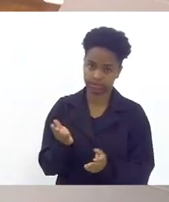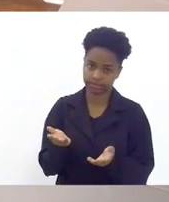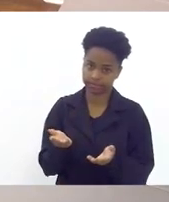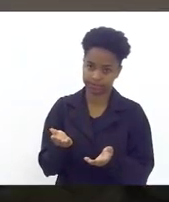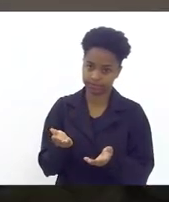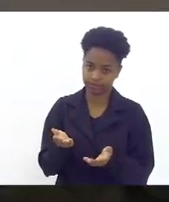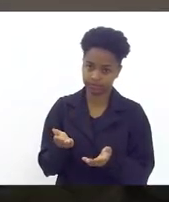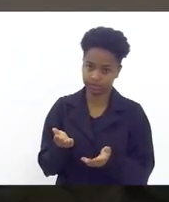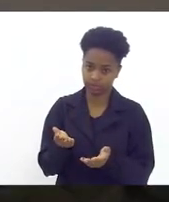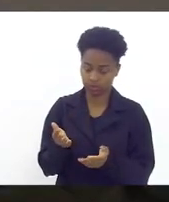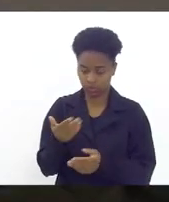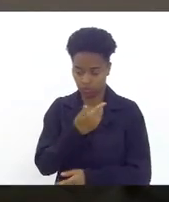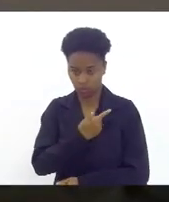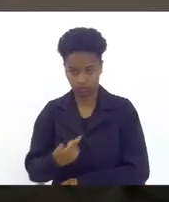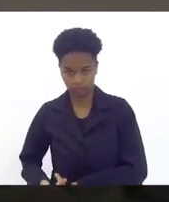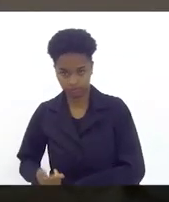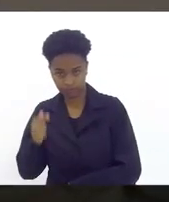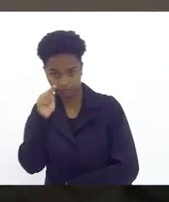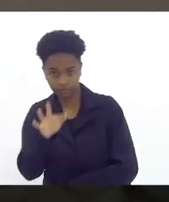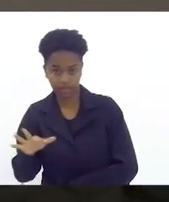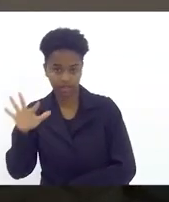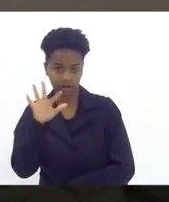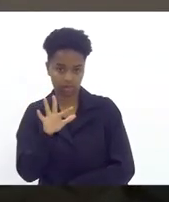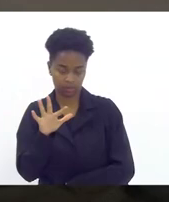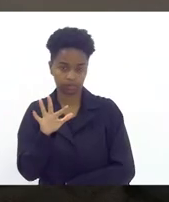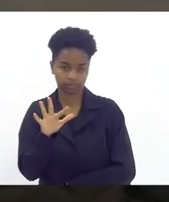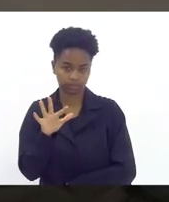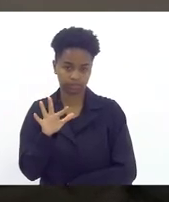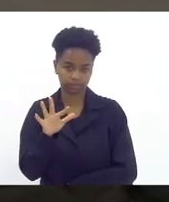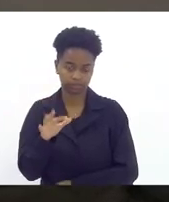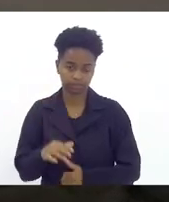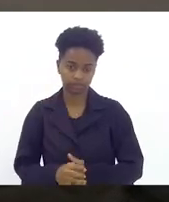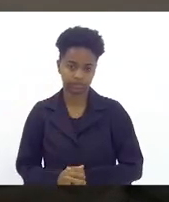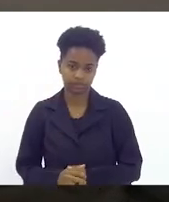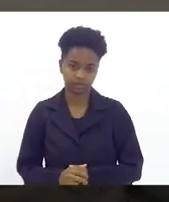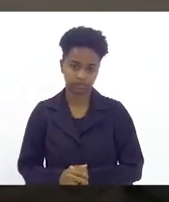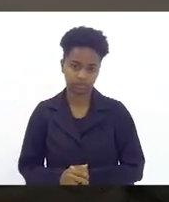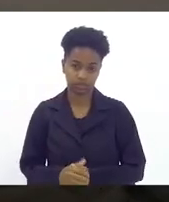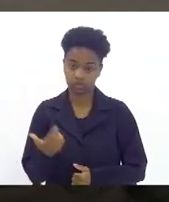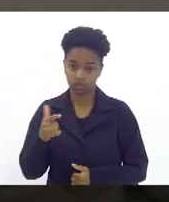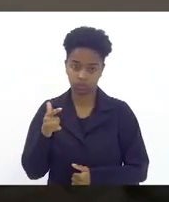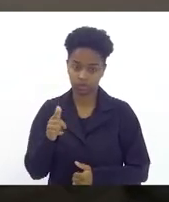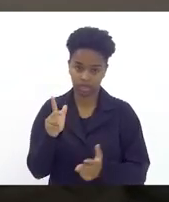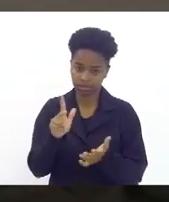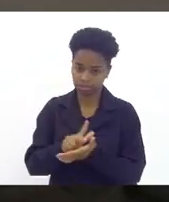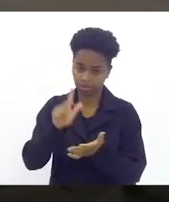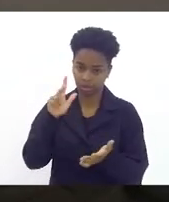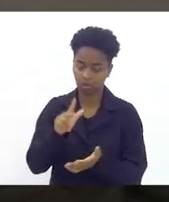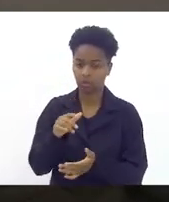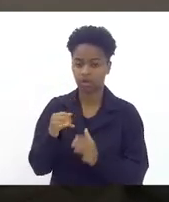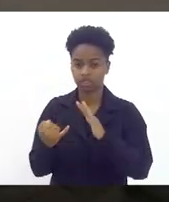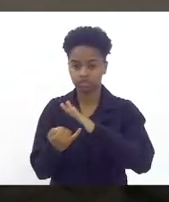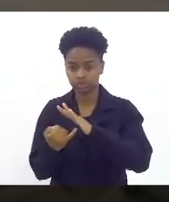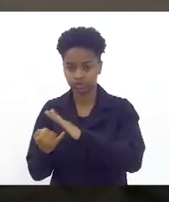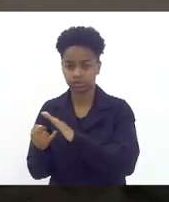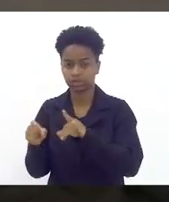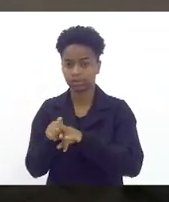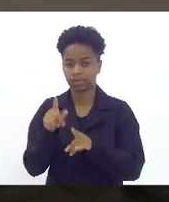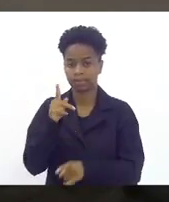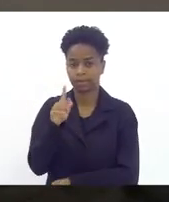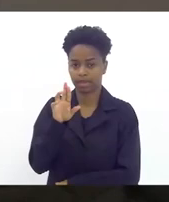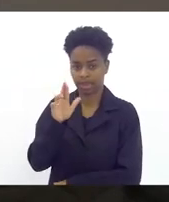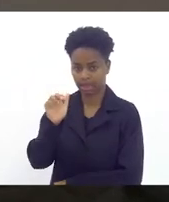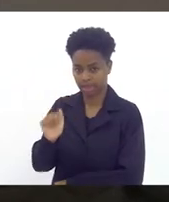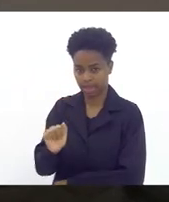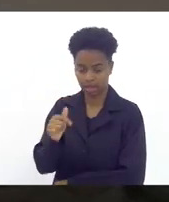da parte do governo federal né a validação do cara instituição dos prriais